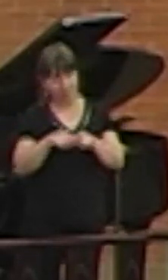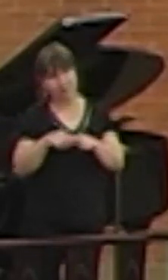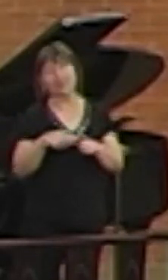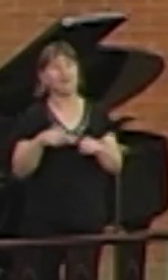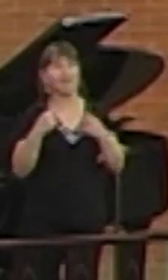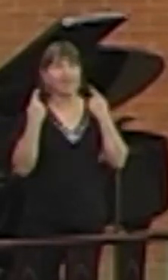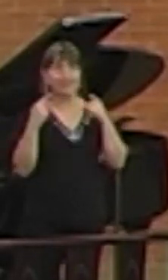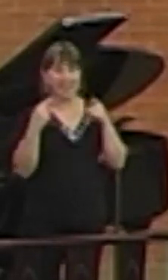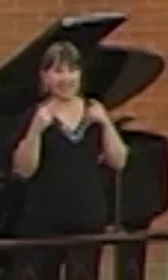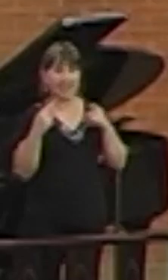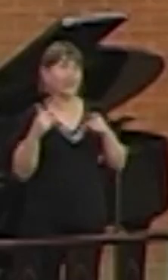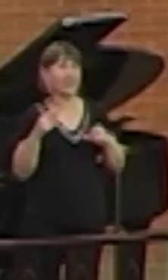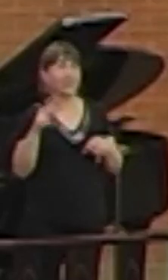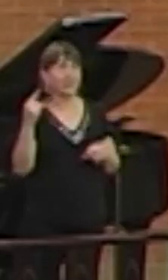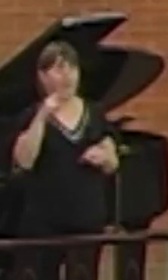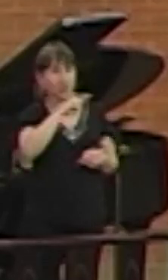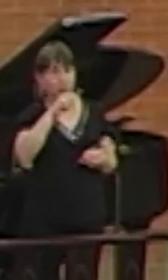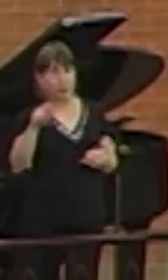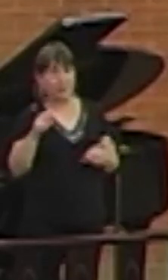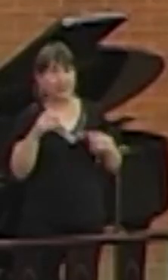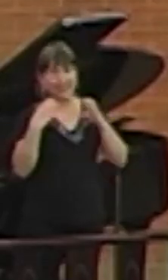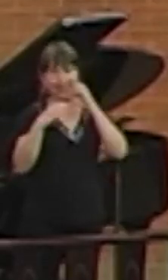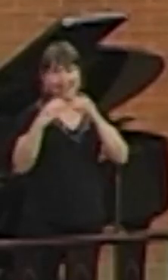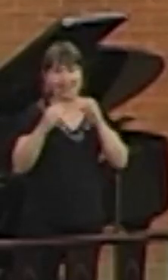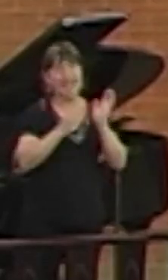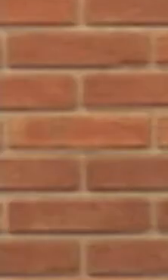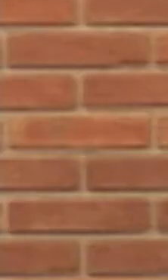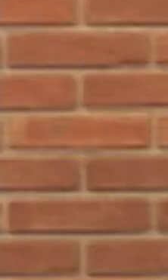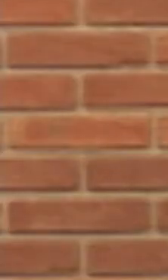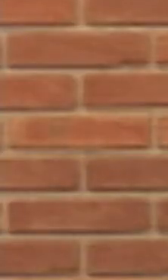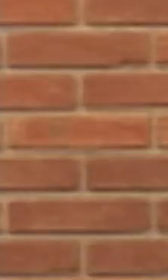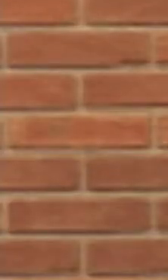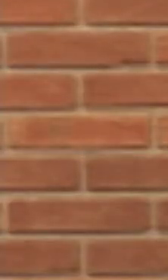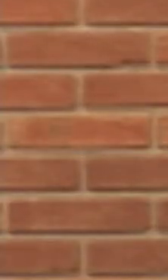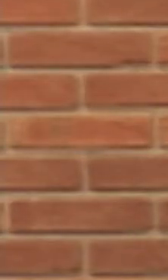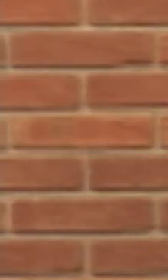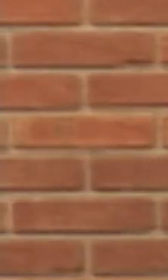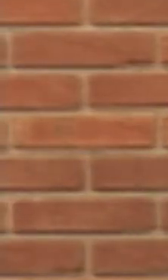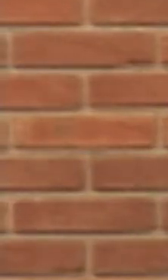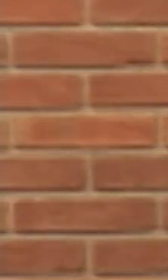nome cantar-te-ei louvores no meio da congregação